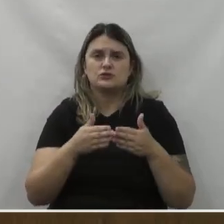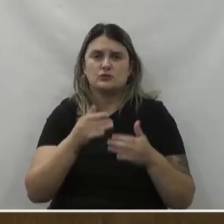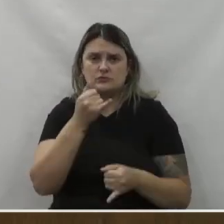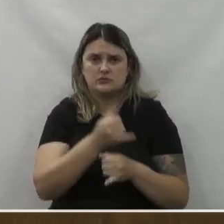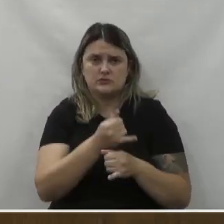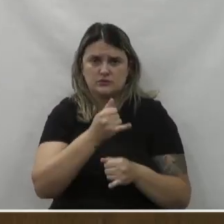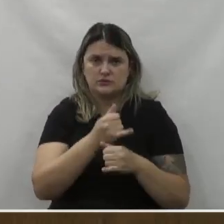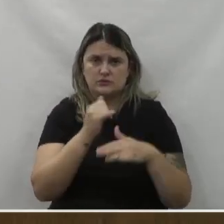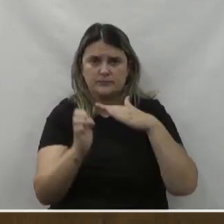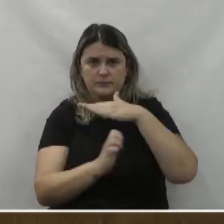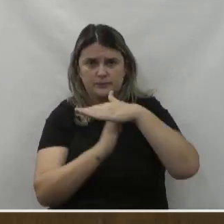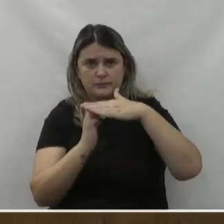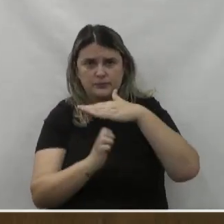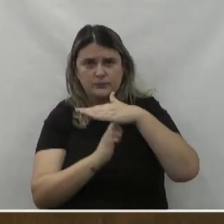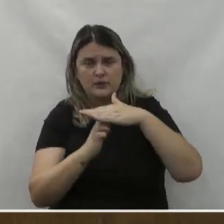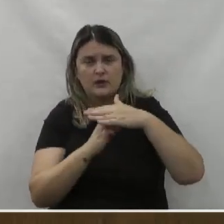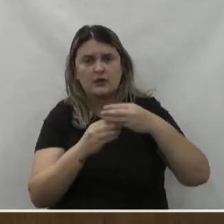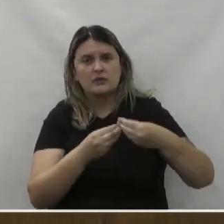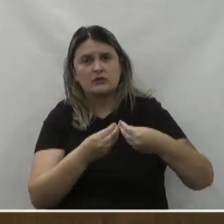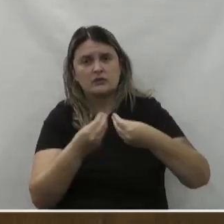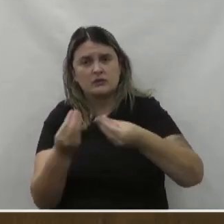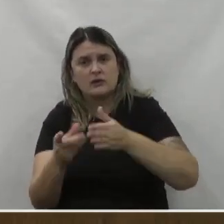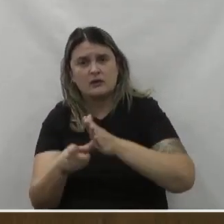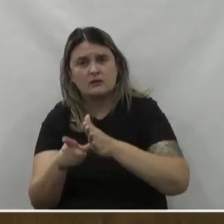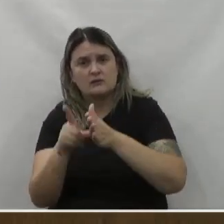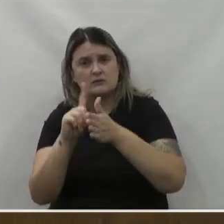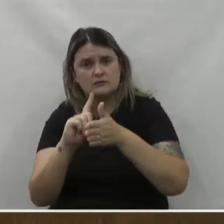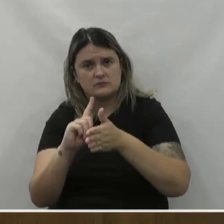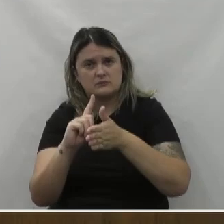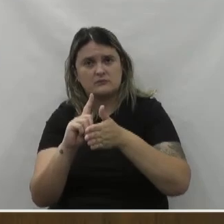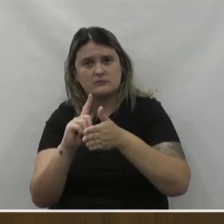empresa que nos enviasse com antecedência